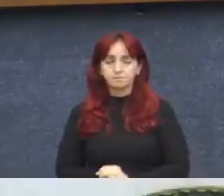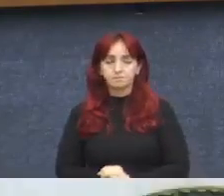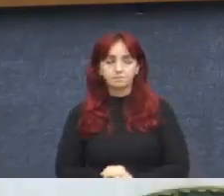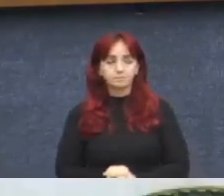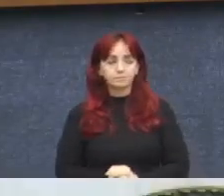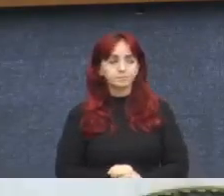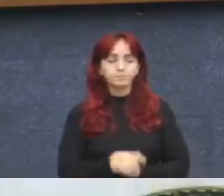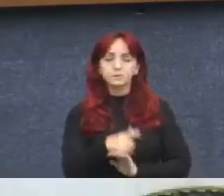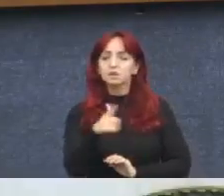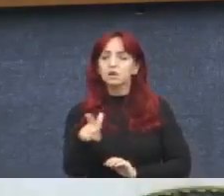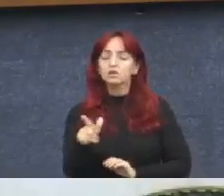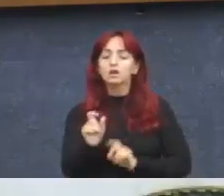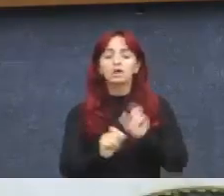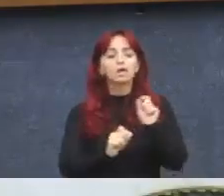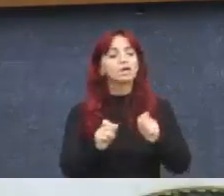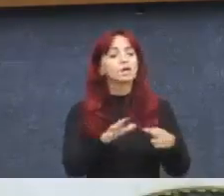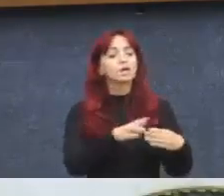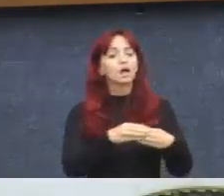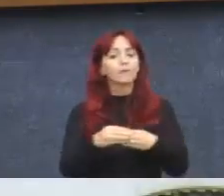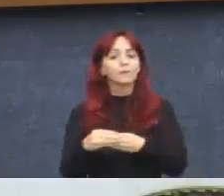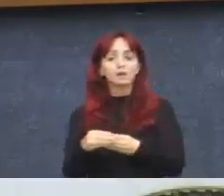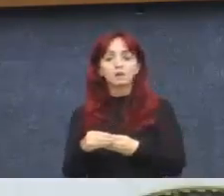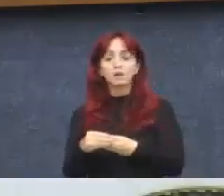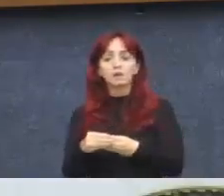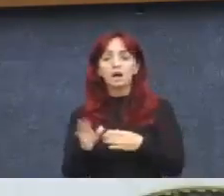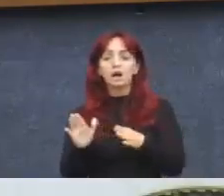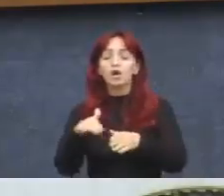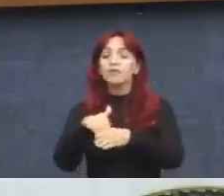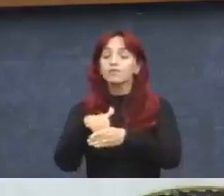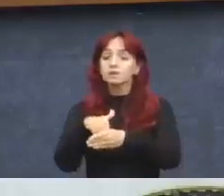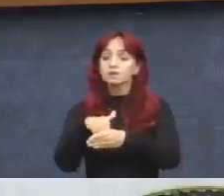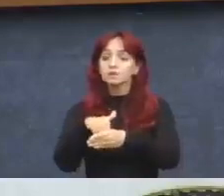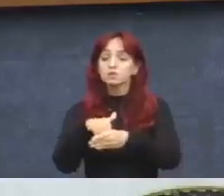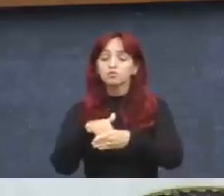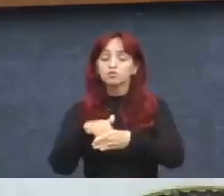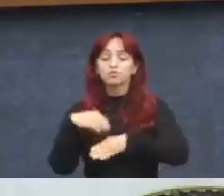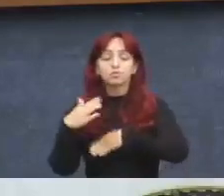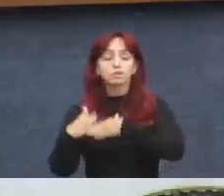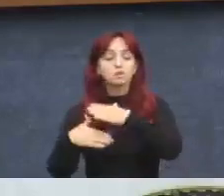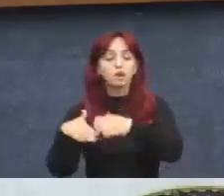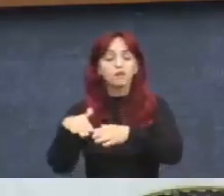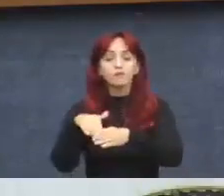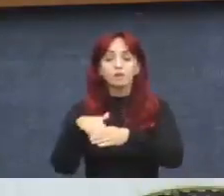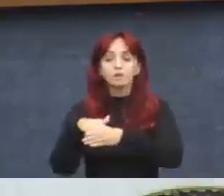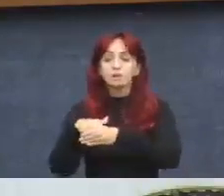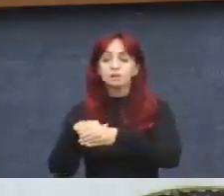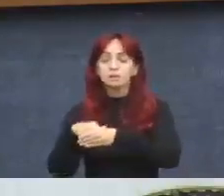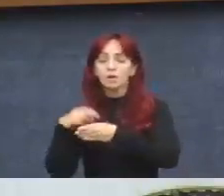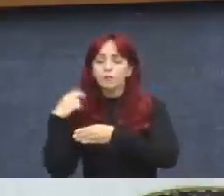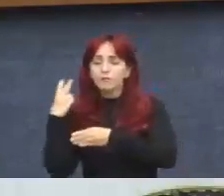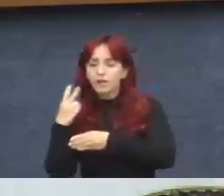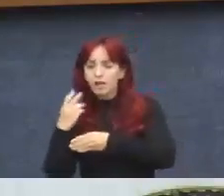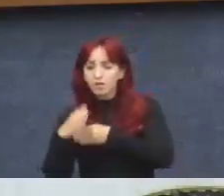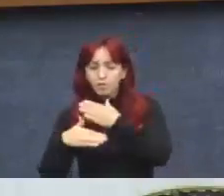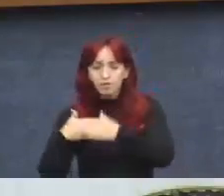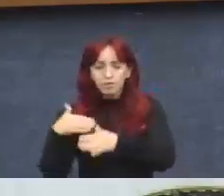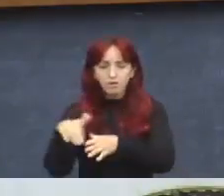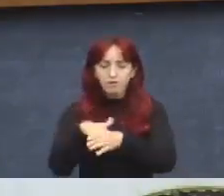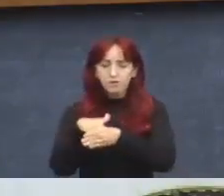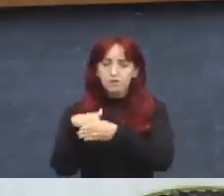Não havendo mais alguém quem queira encaminhar, vamos colocar em votação, senhores vereadores, senhoras vereadoras, estamos em processo de